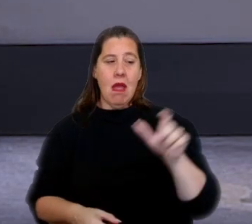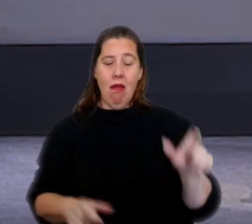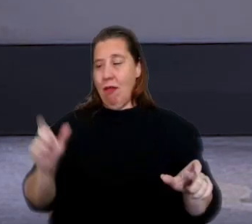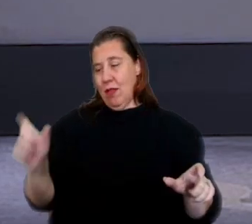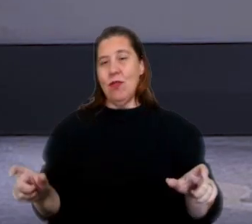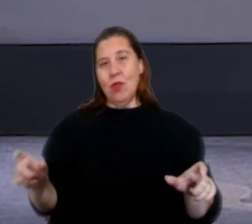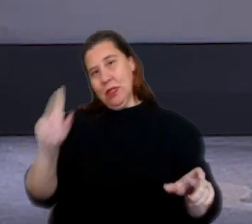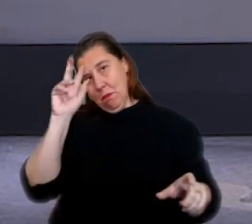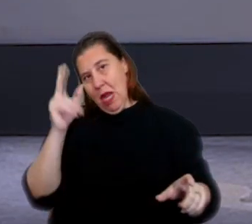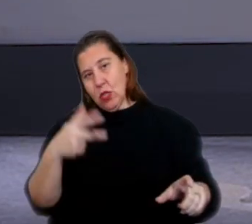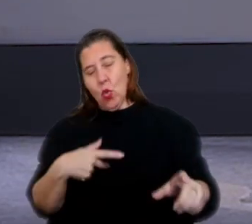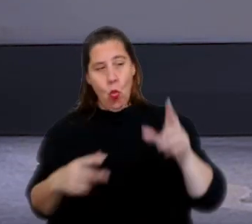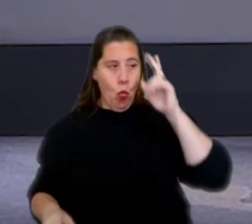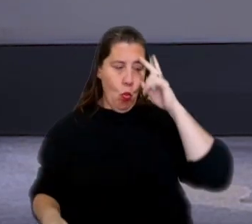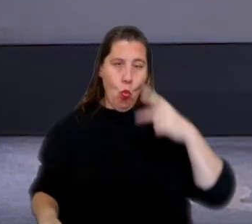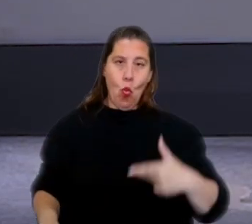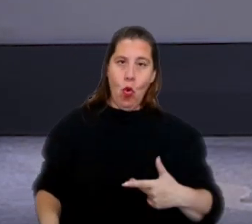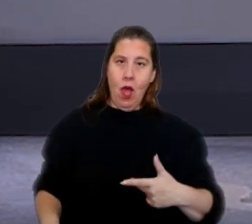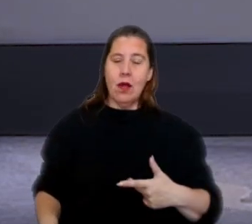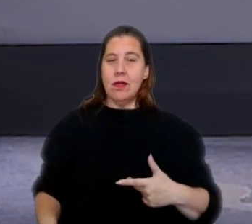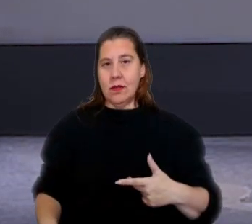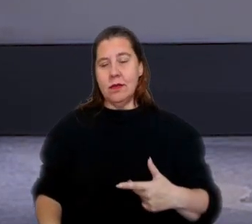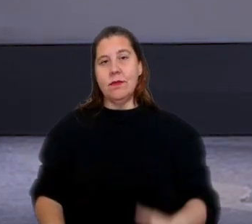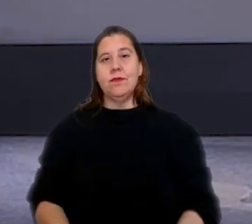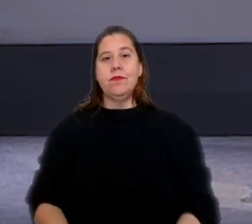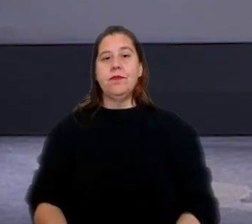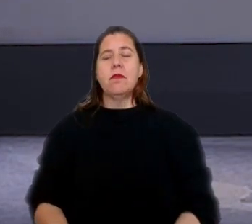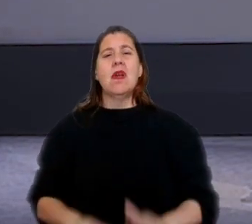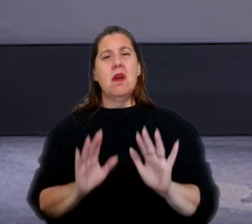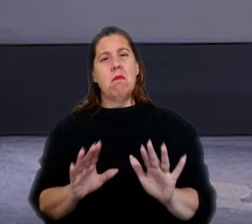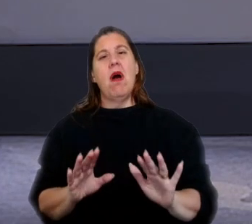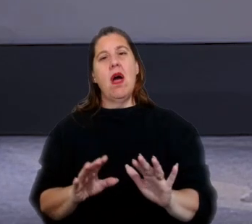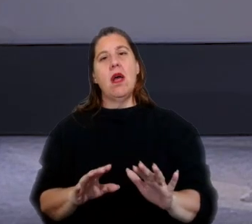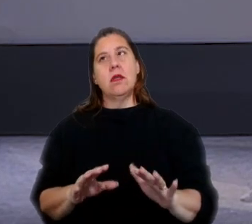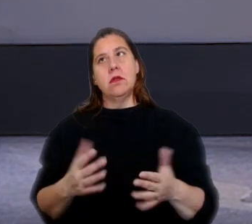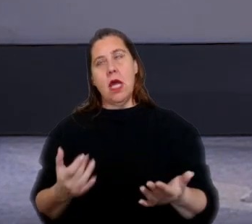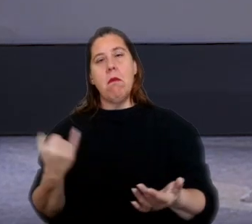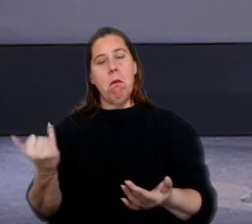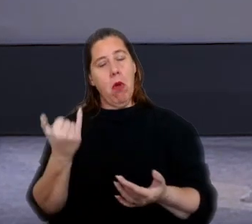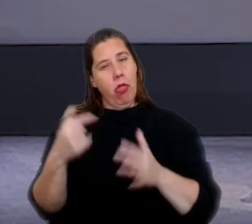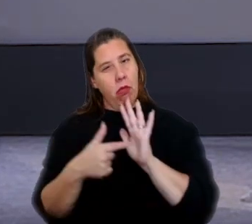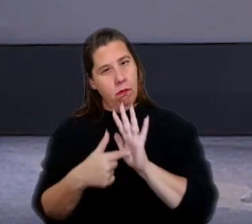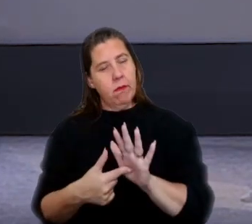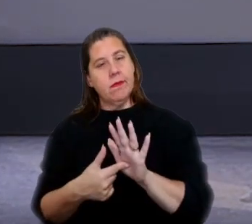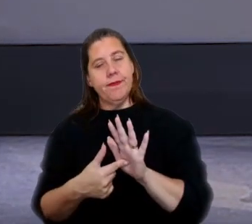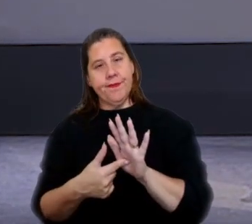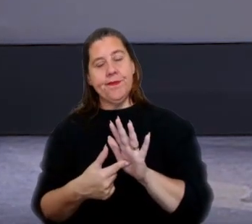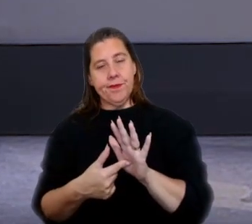dele com ele mesmo do que no que os coleguinhas da escola estão pensando. Mas a gente não pode ignorar isso. Eu acho